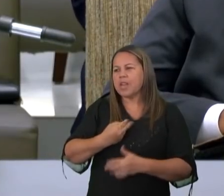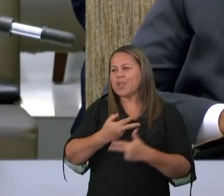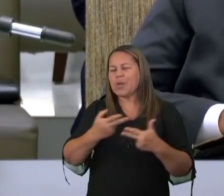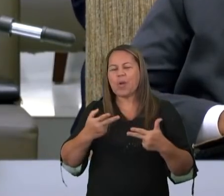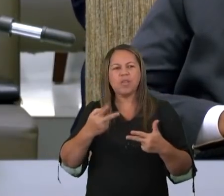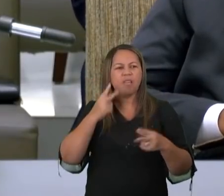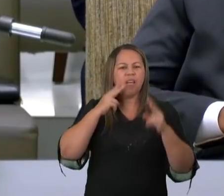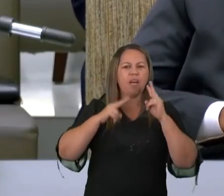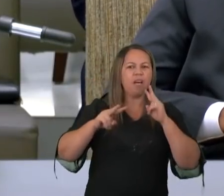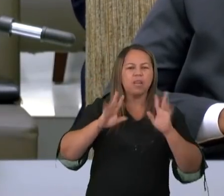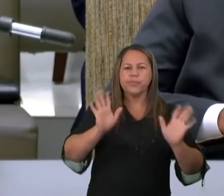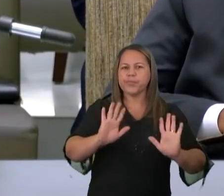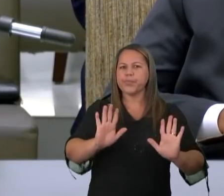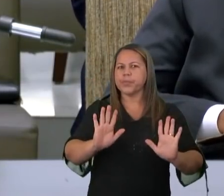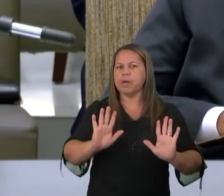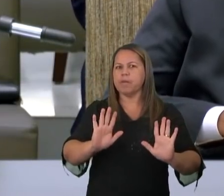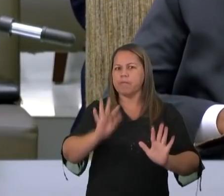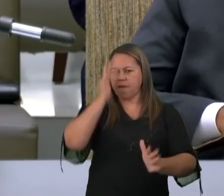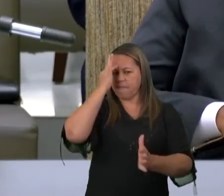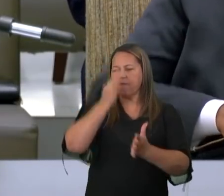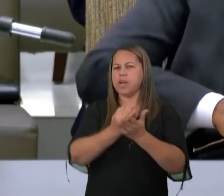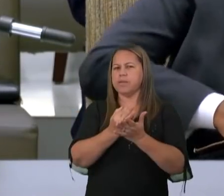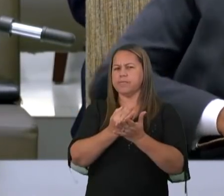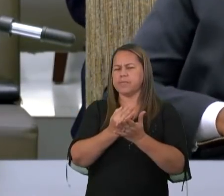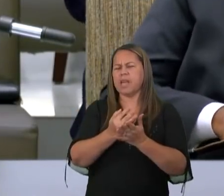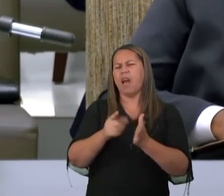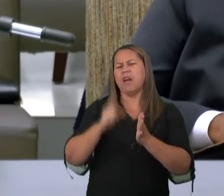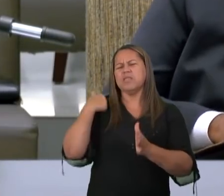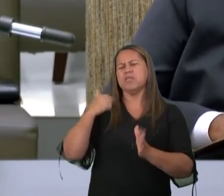Amém? Pedindo a Deus uma palavra,